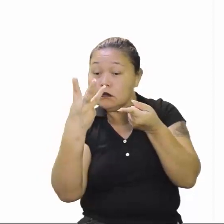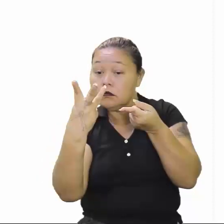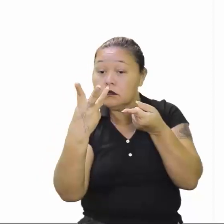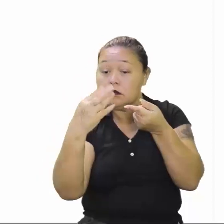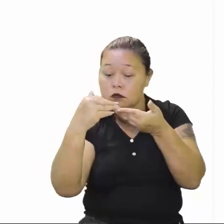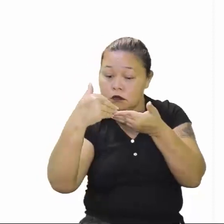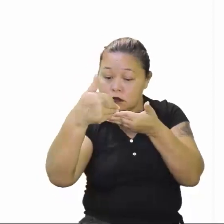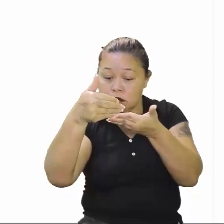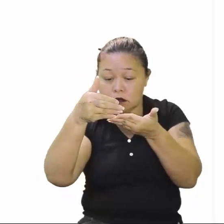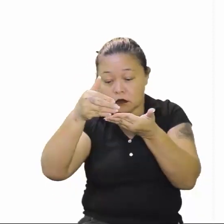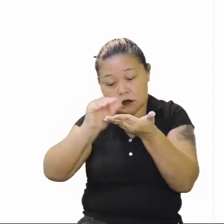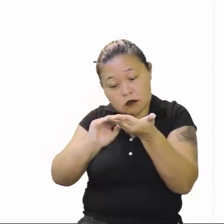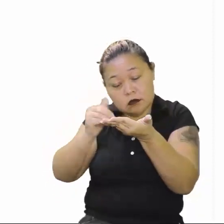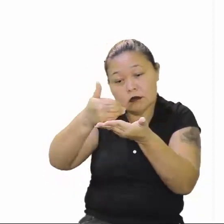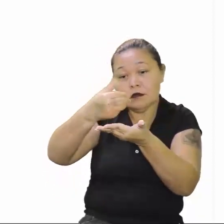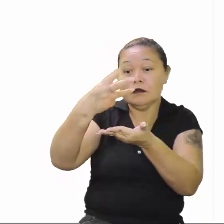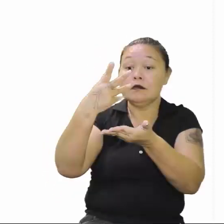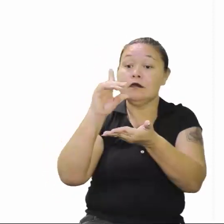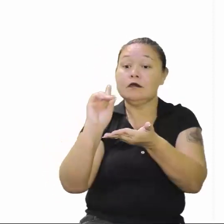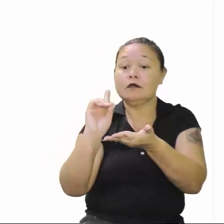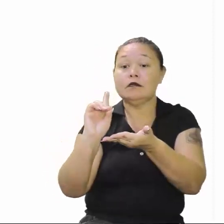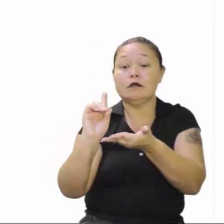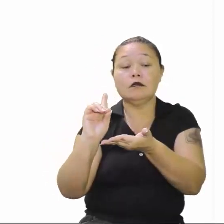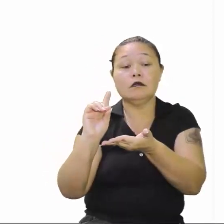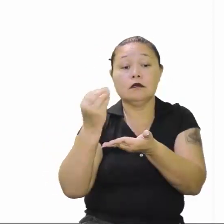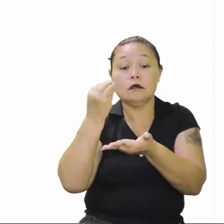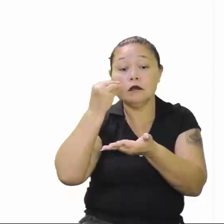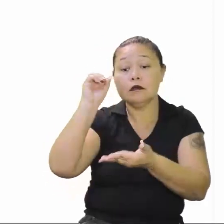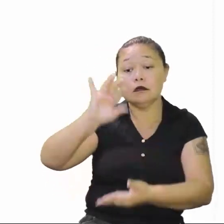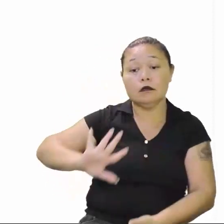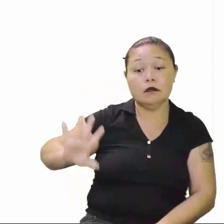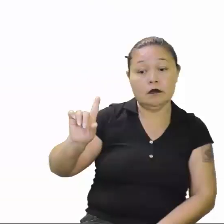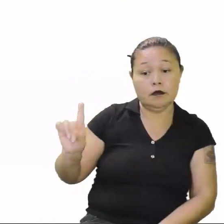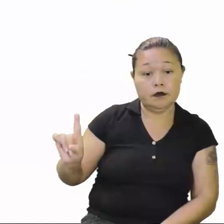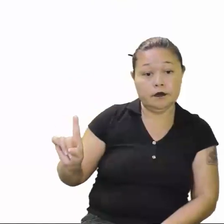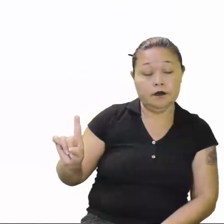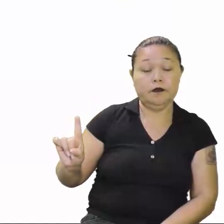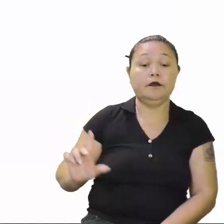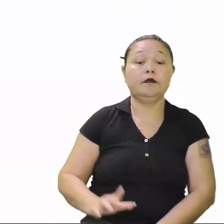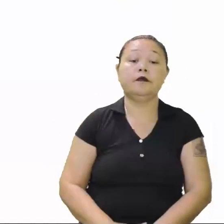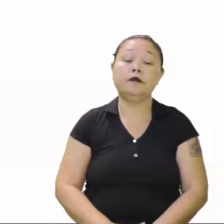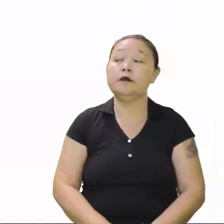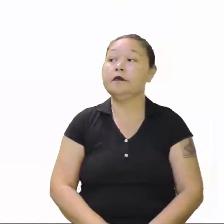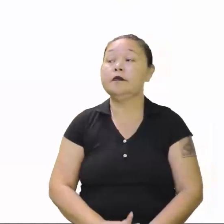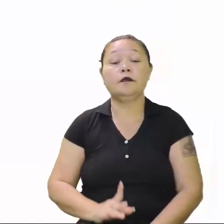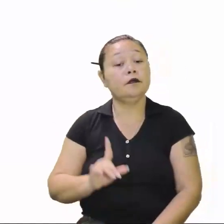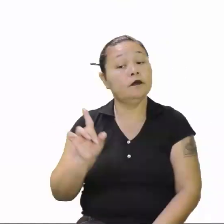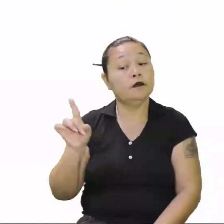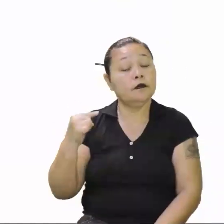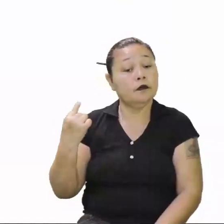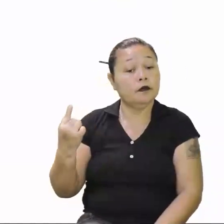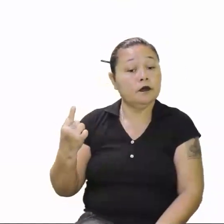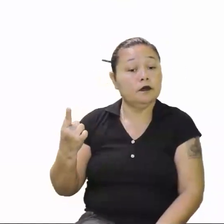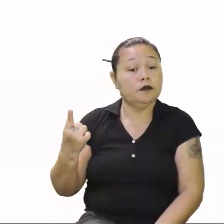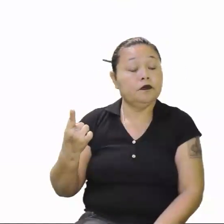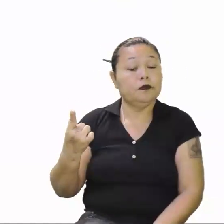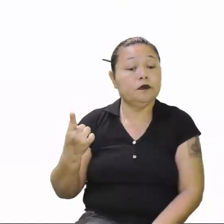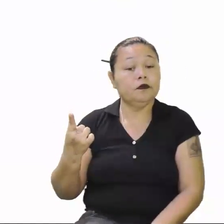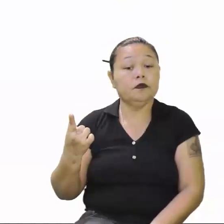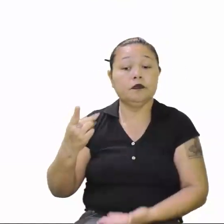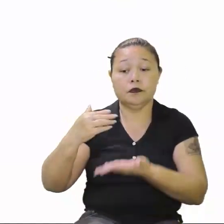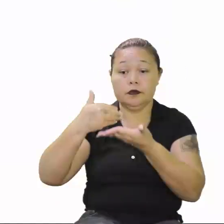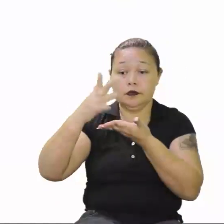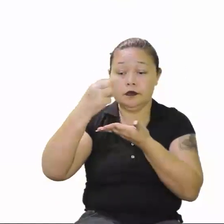3 dimensões, como visto na imagem ampliada. Então, você vê aí as